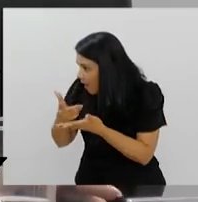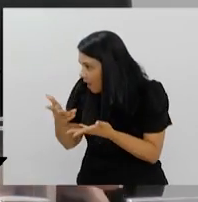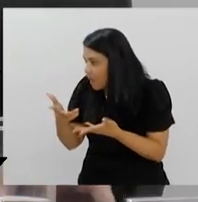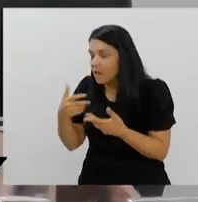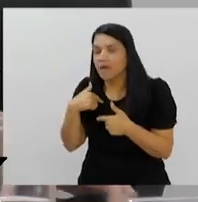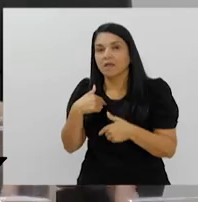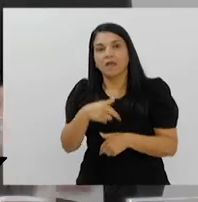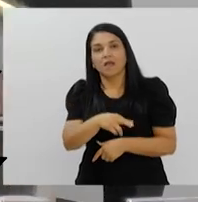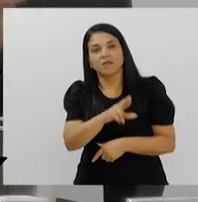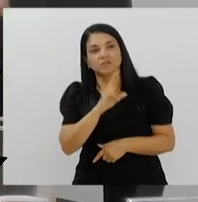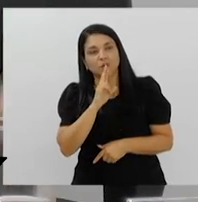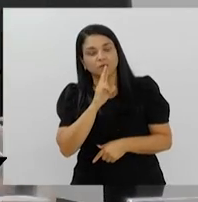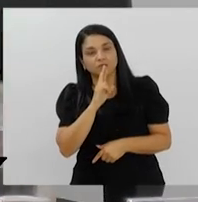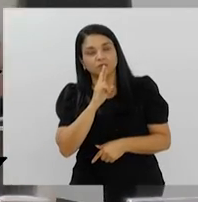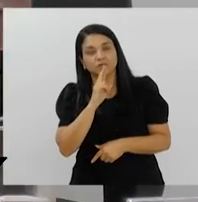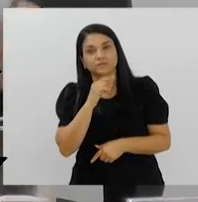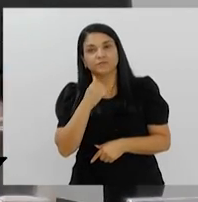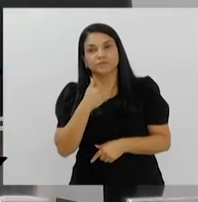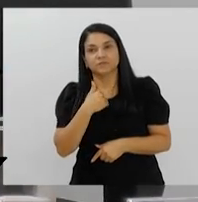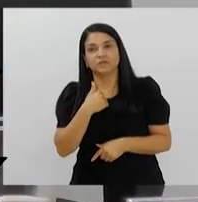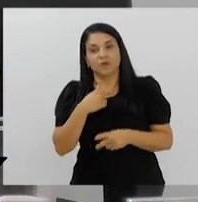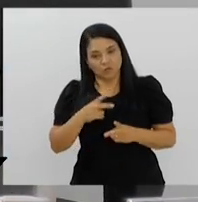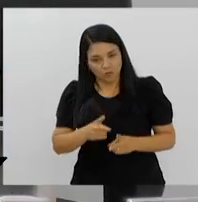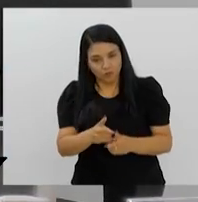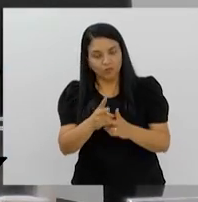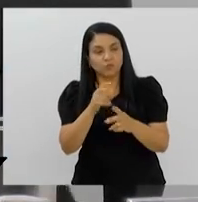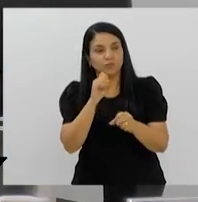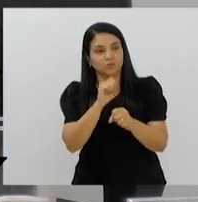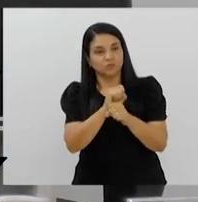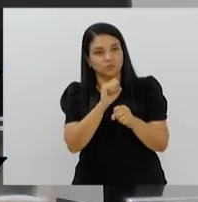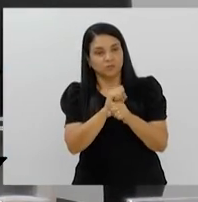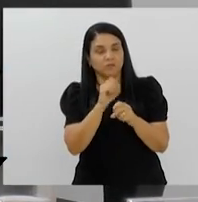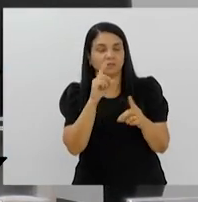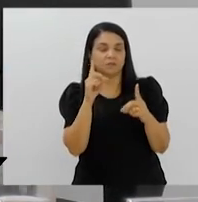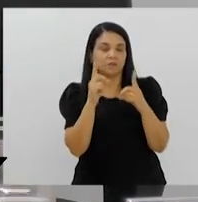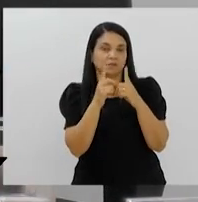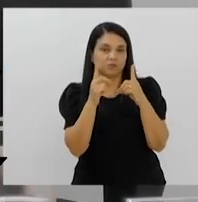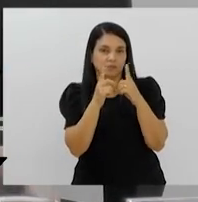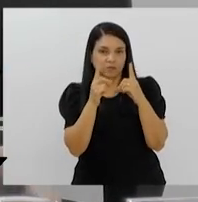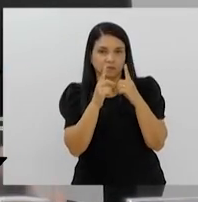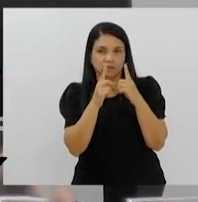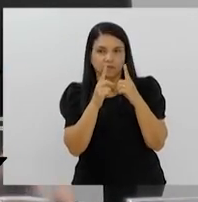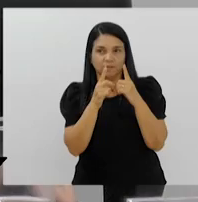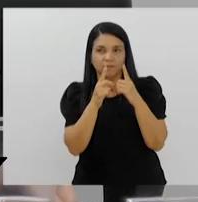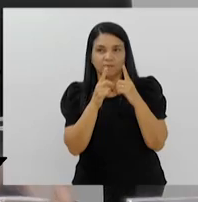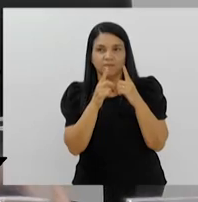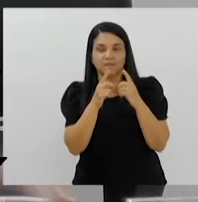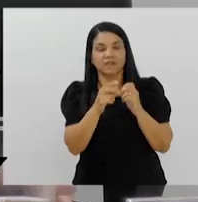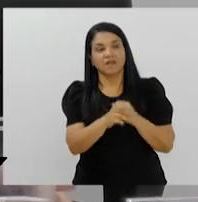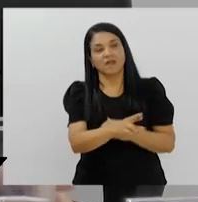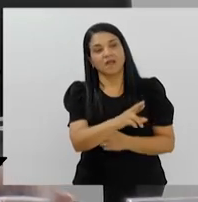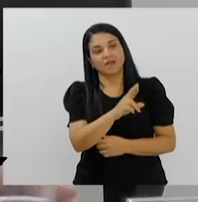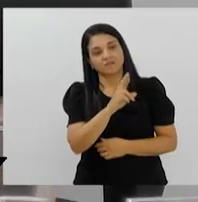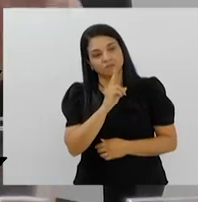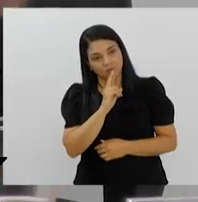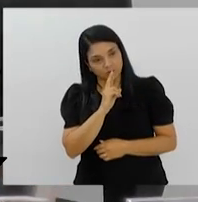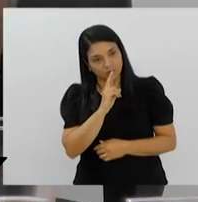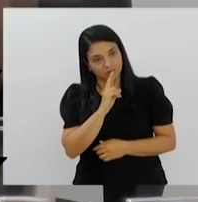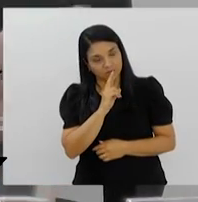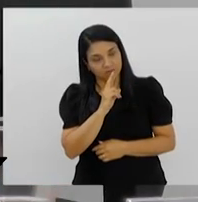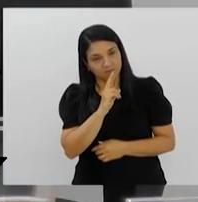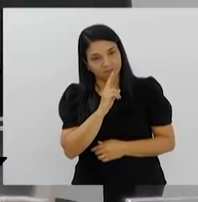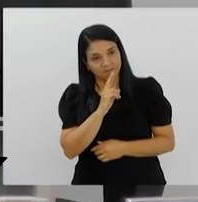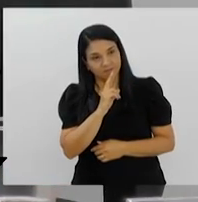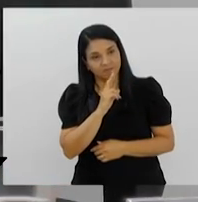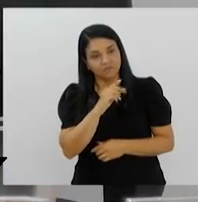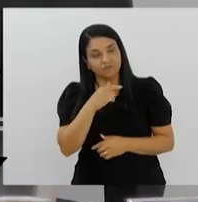responde aí você Olha estou continuo no aguardo do atendimento aí a resposta é você quer aí